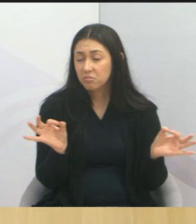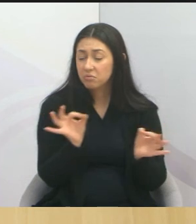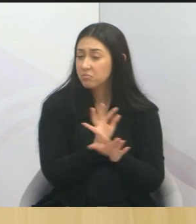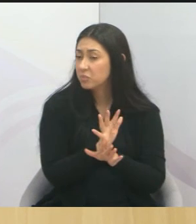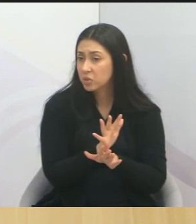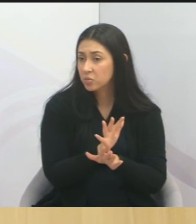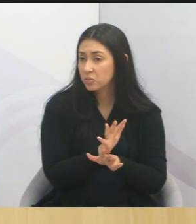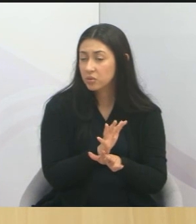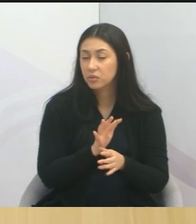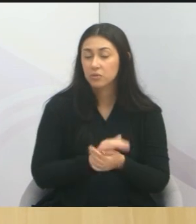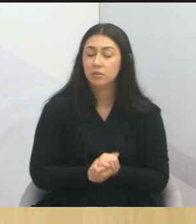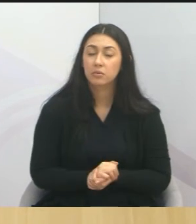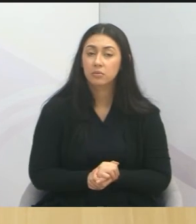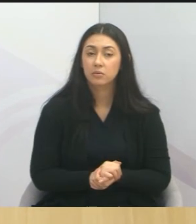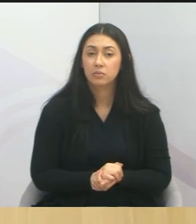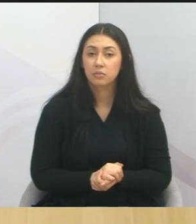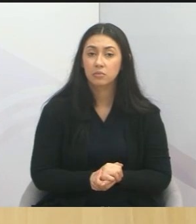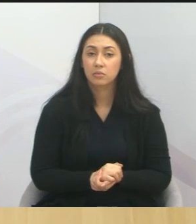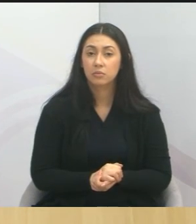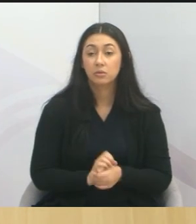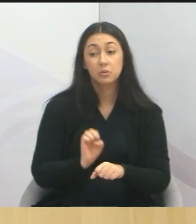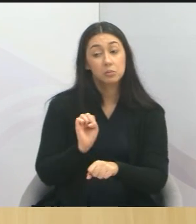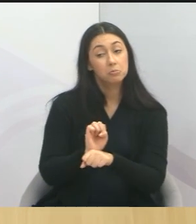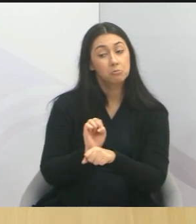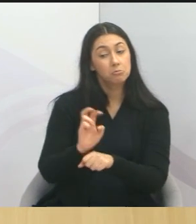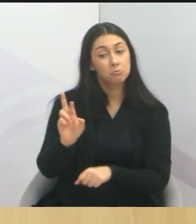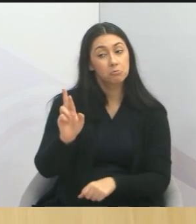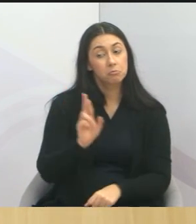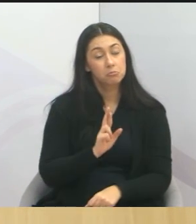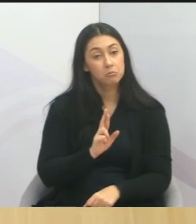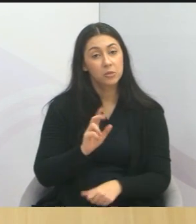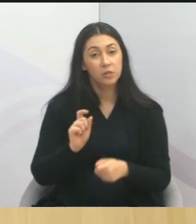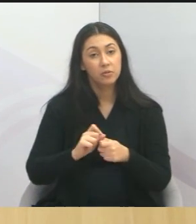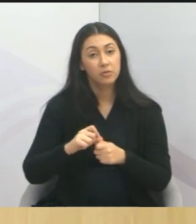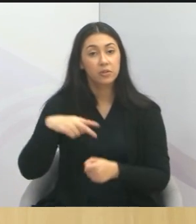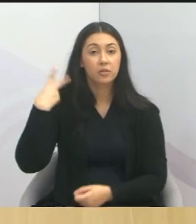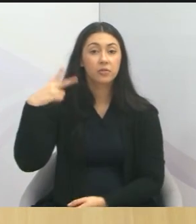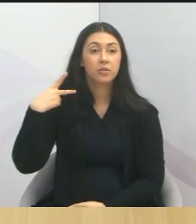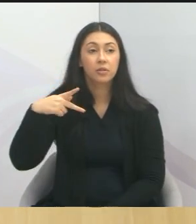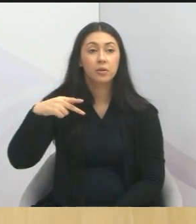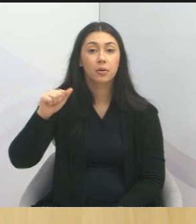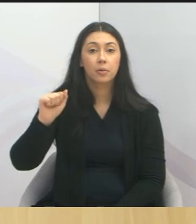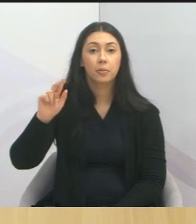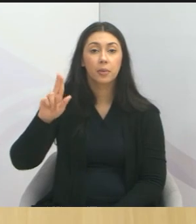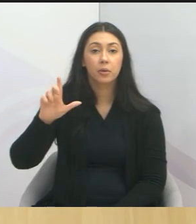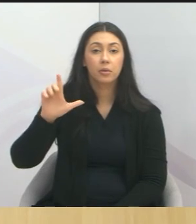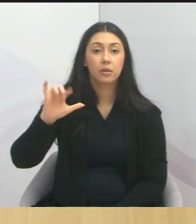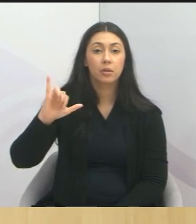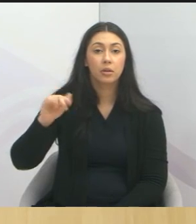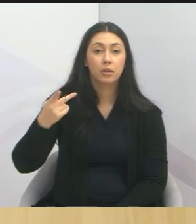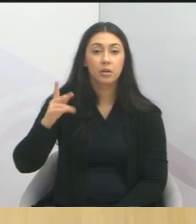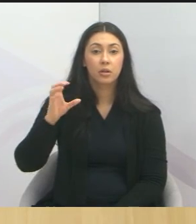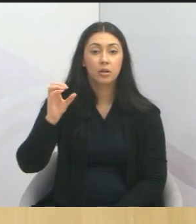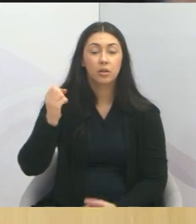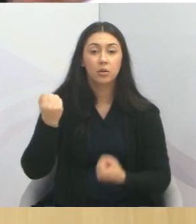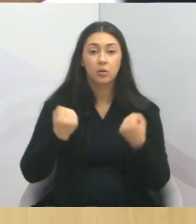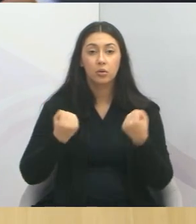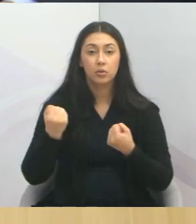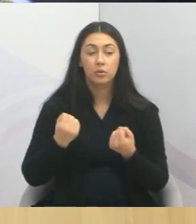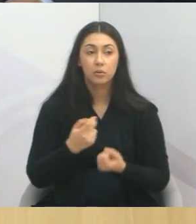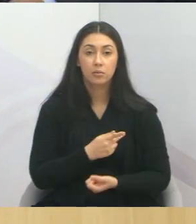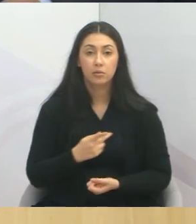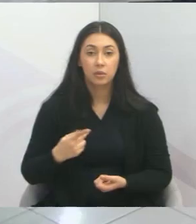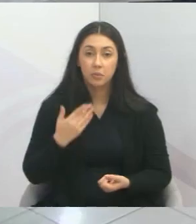contra o 2019 aguardo manifestação autoria vereador Paulinho os condutores foi pedido votação seu